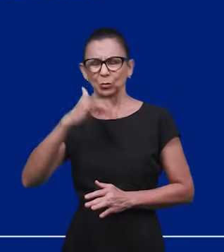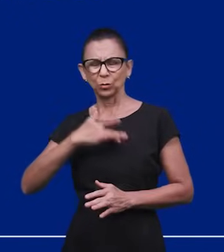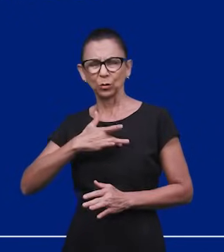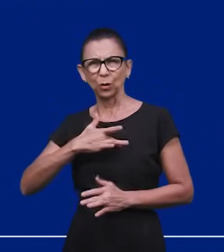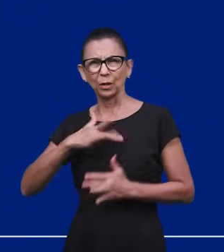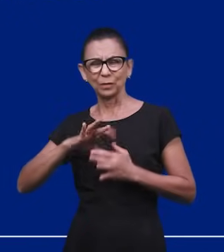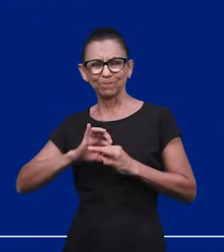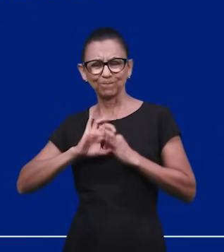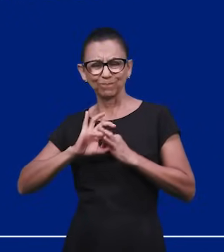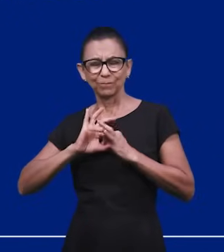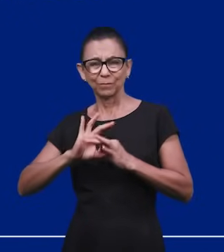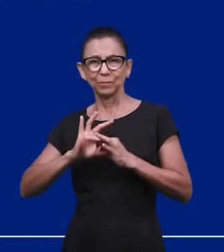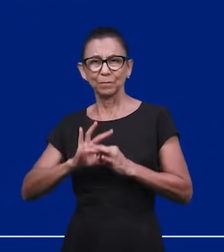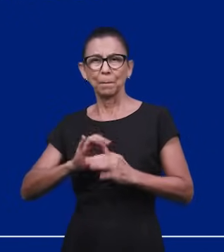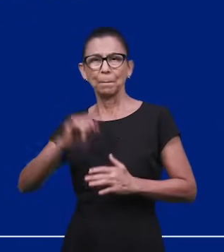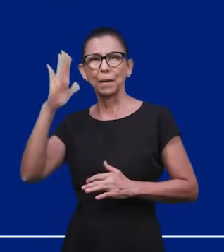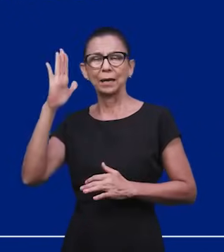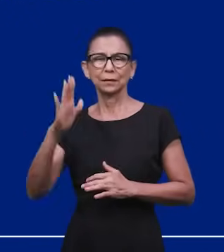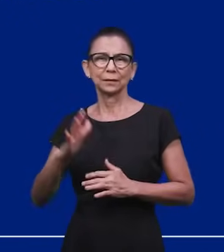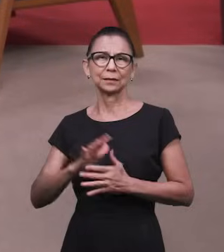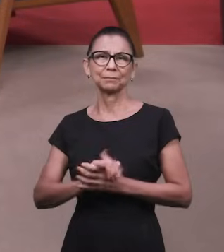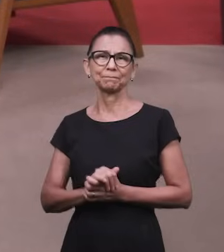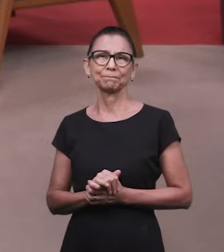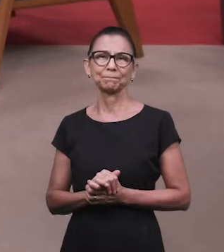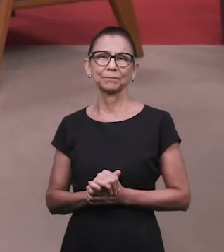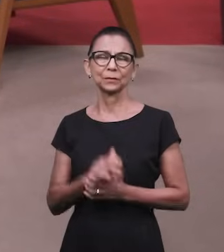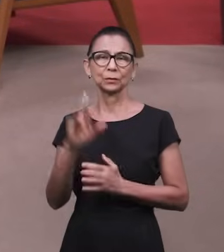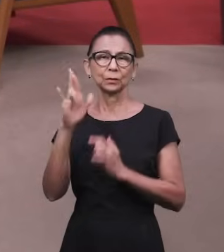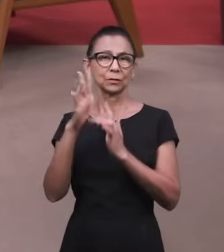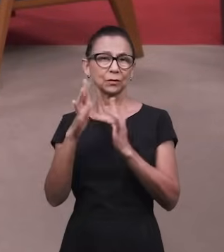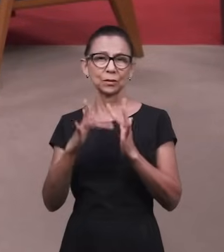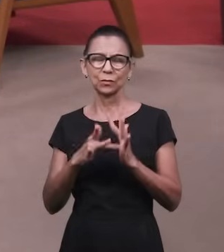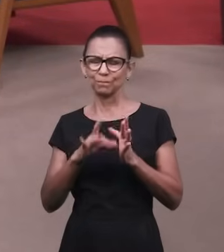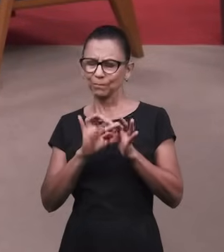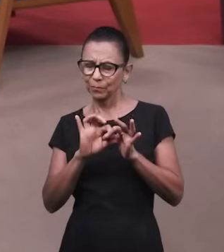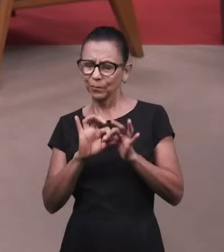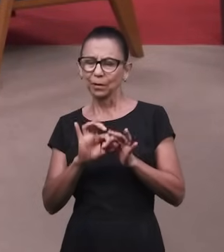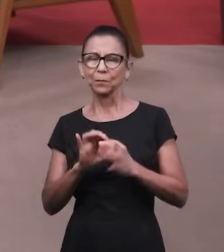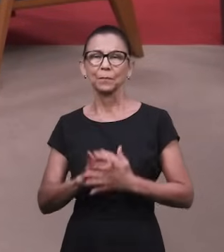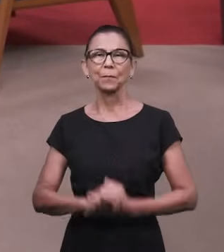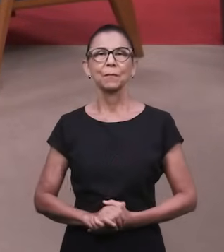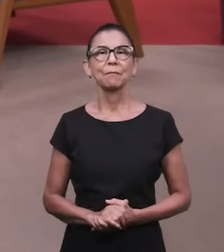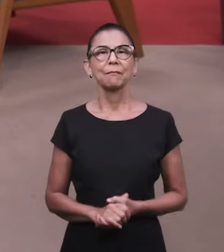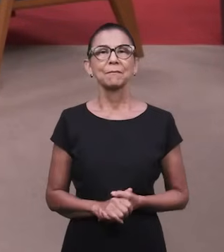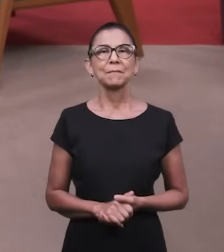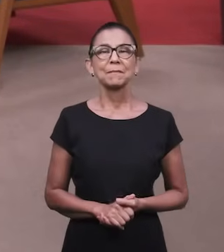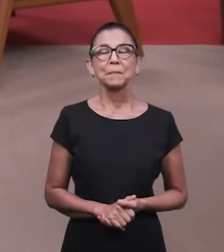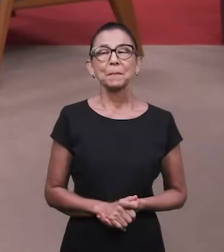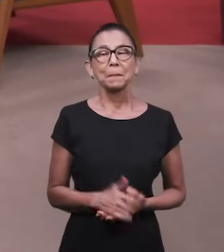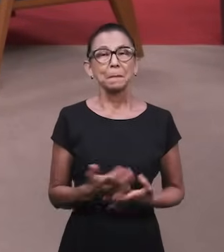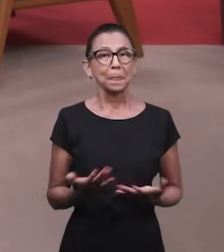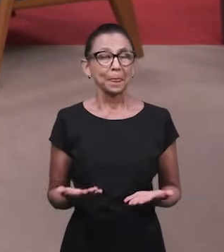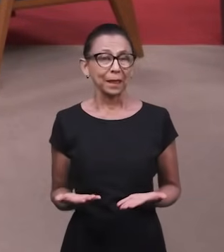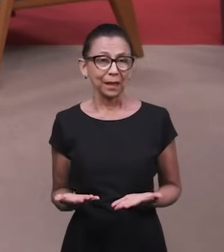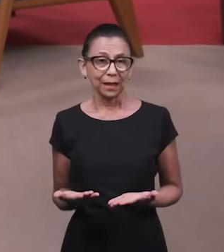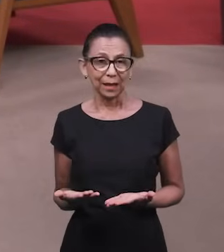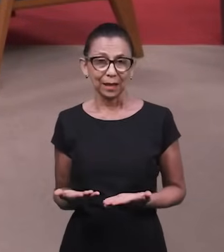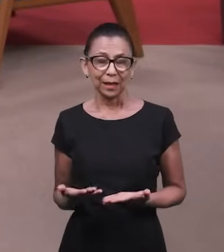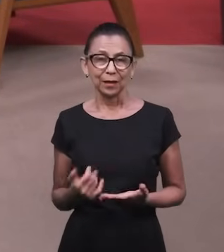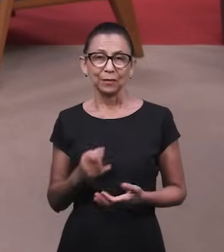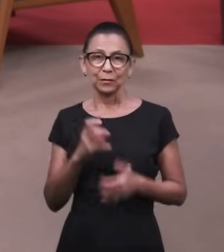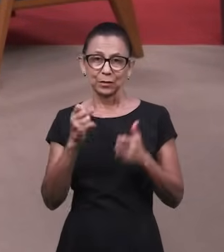comunhão maior com o Senhor Jesus. Glória a Deus. Sabe por quê essa experiência? Porque embora a gente esteja